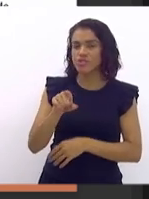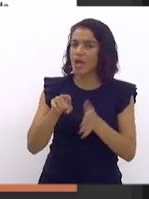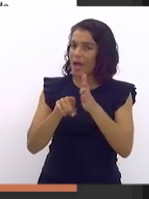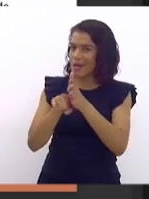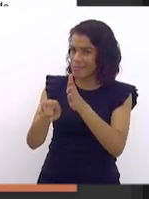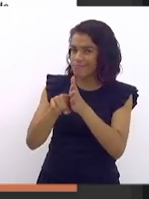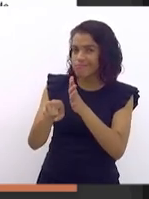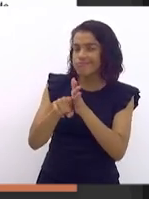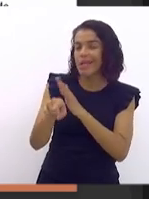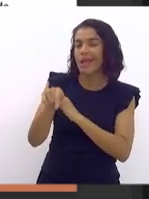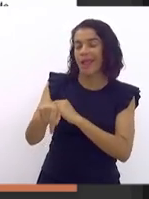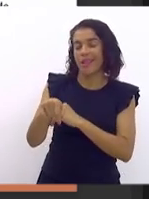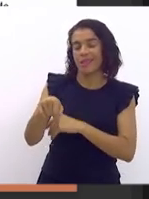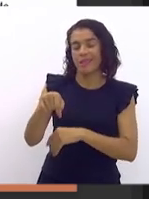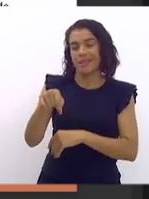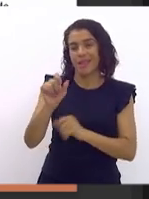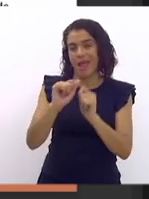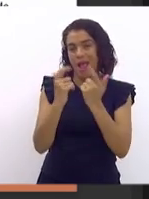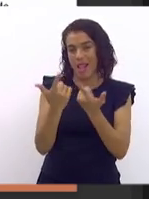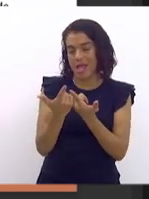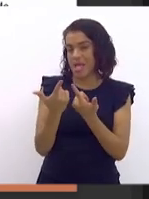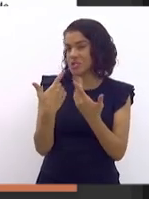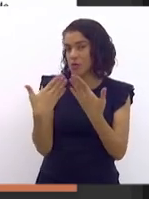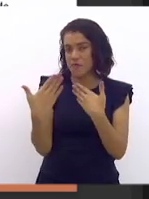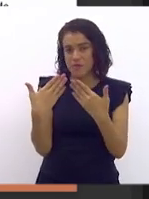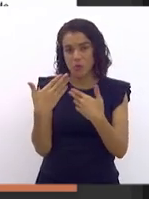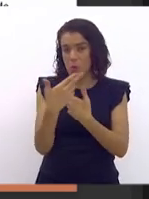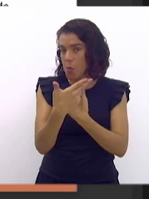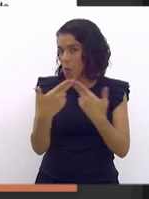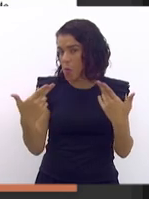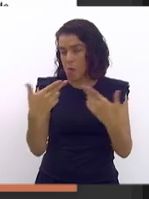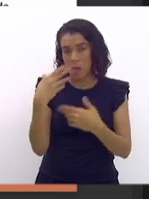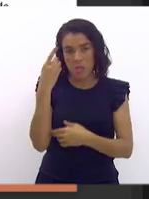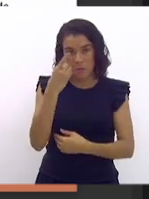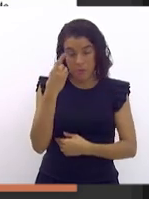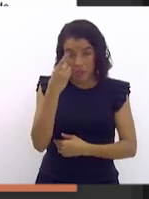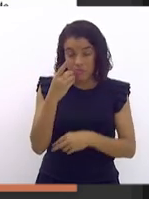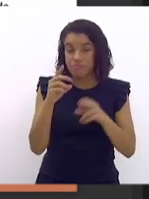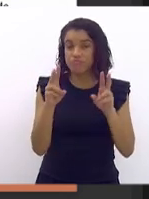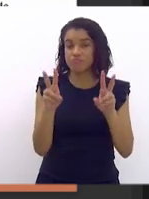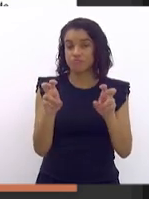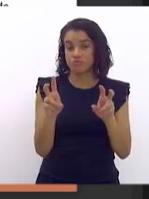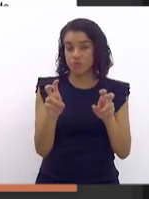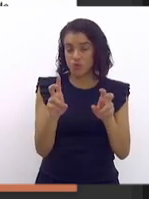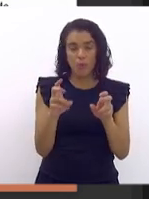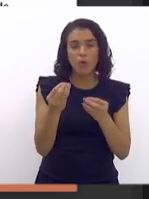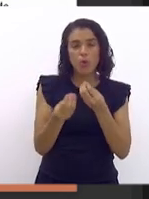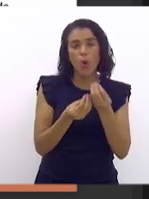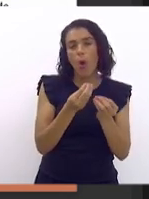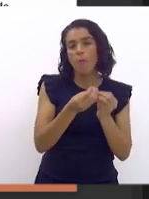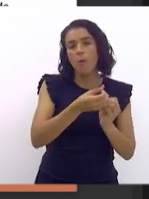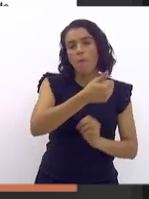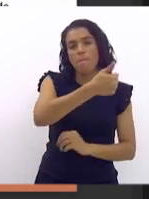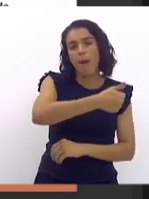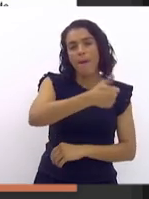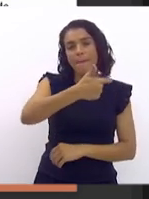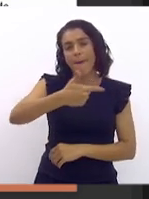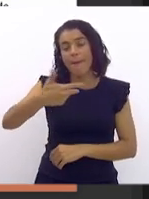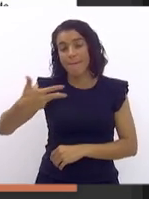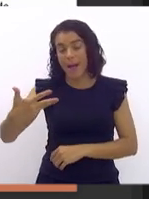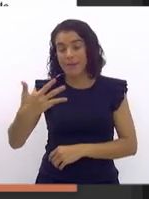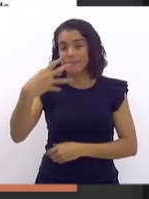já deve ter falado com alguma parlamentar aí da Alerj, sobre os procedimentos instaurados nas